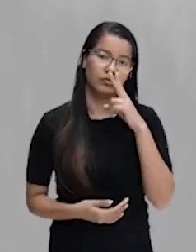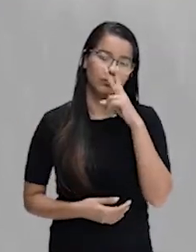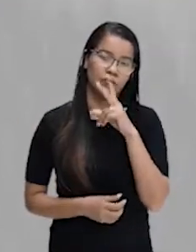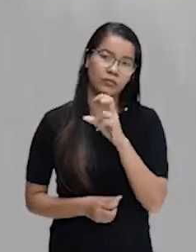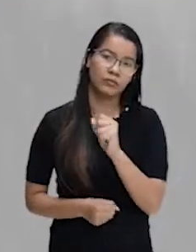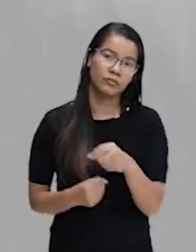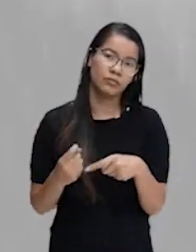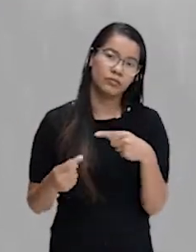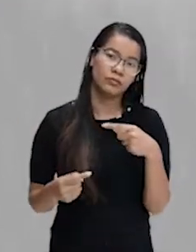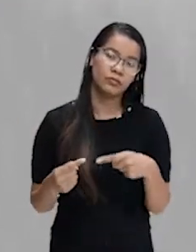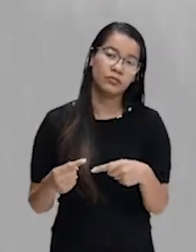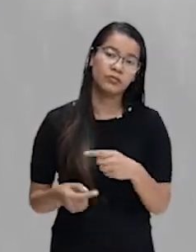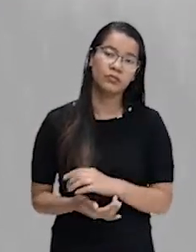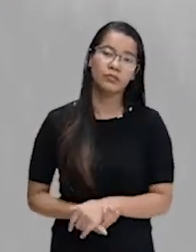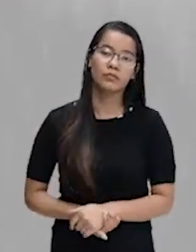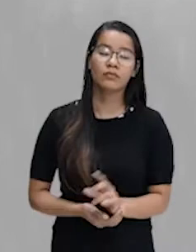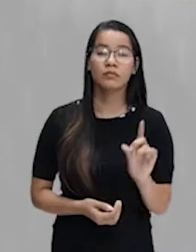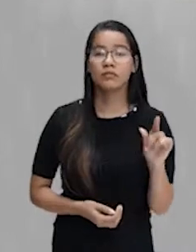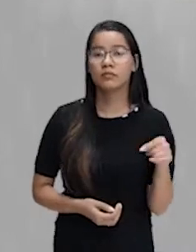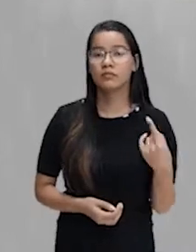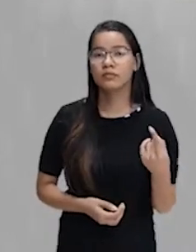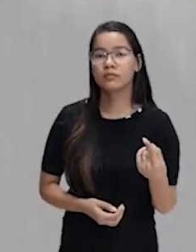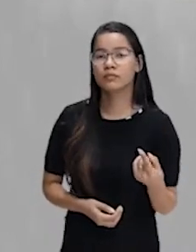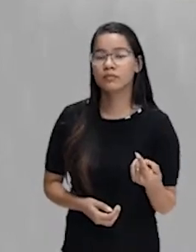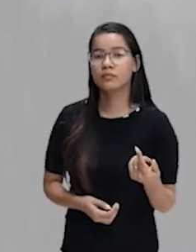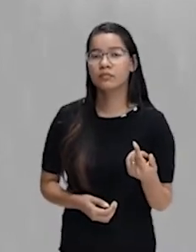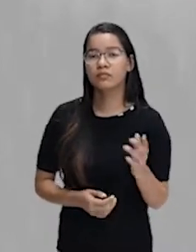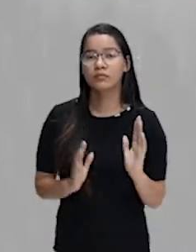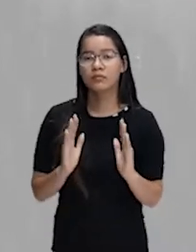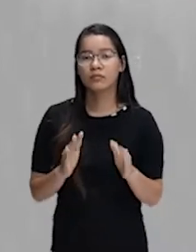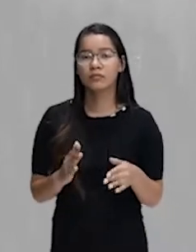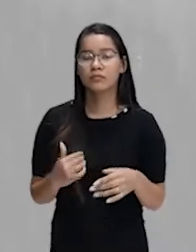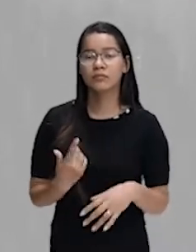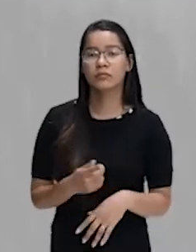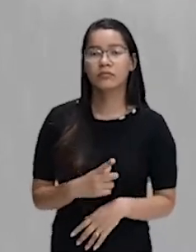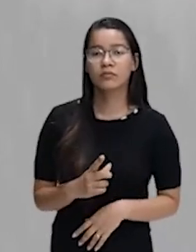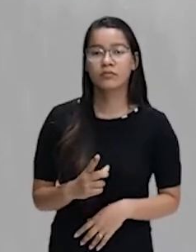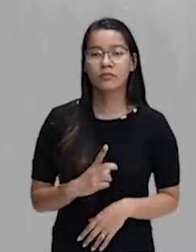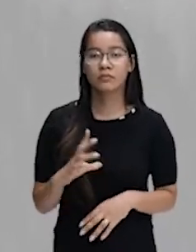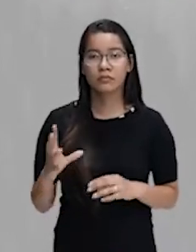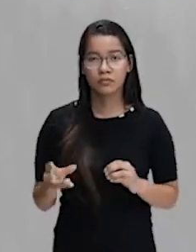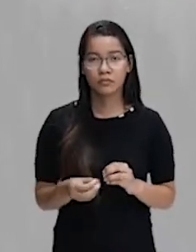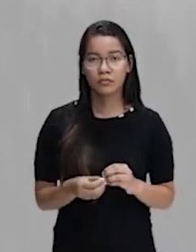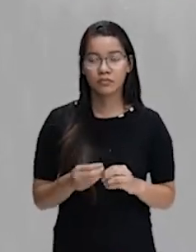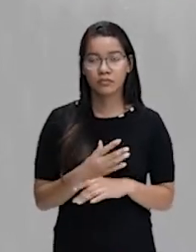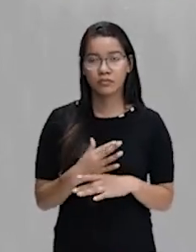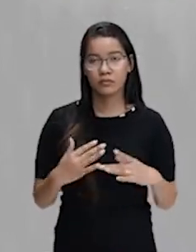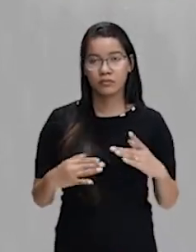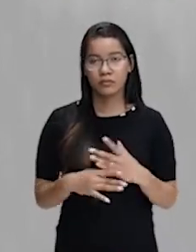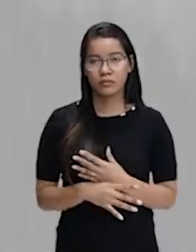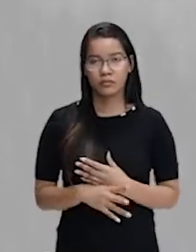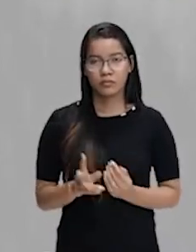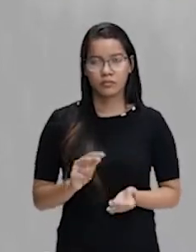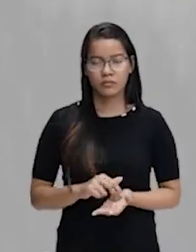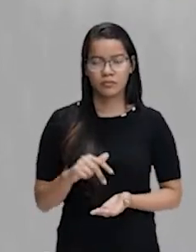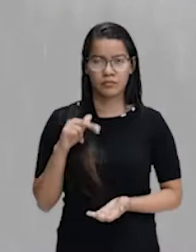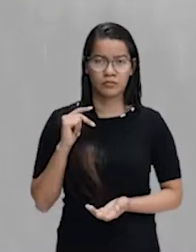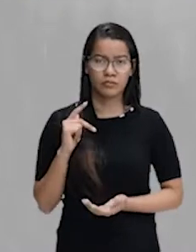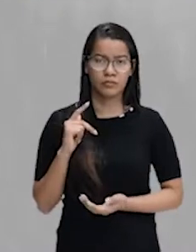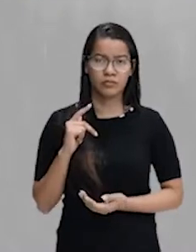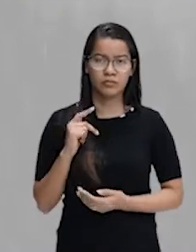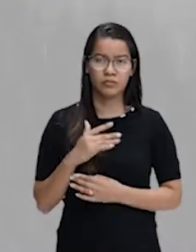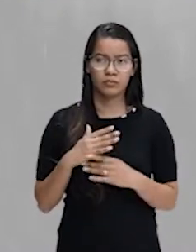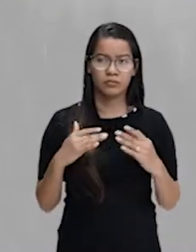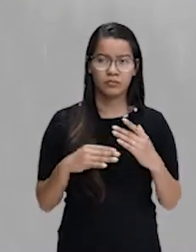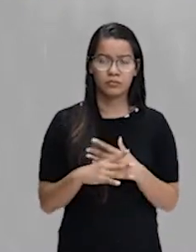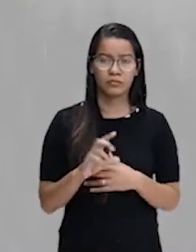da realeza. Uma outra face que nós teremos dentro dessas cidades medievais, desse renascimento urbano